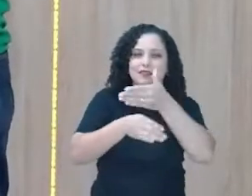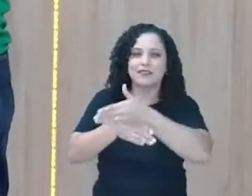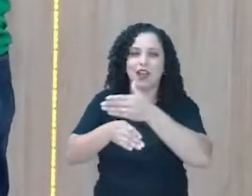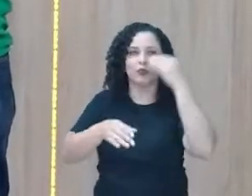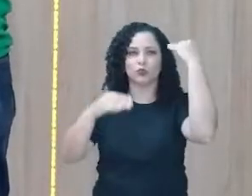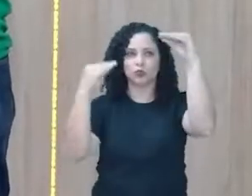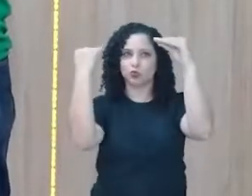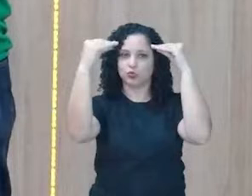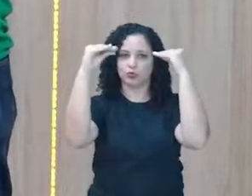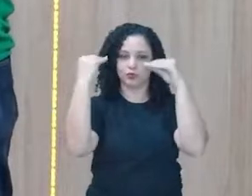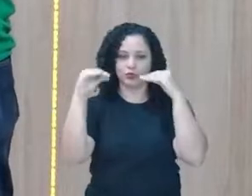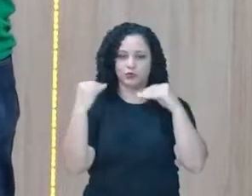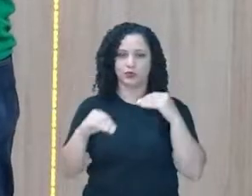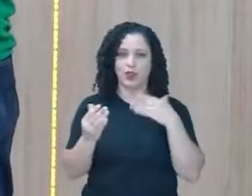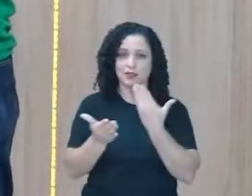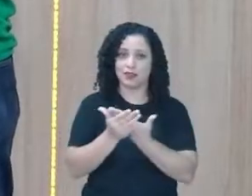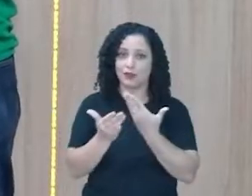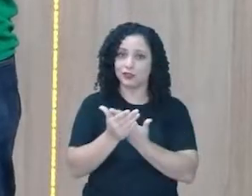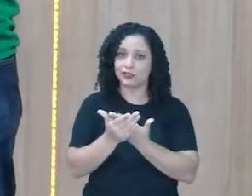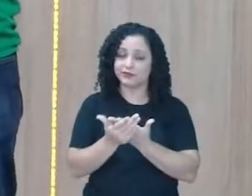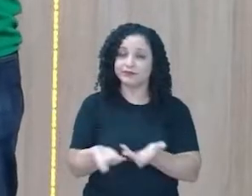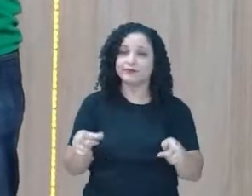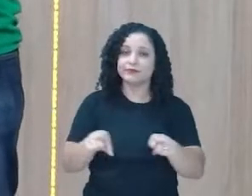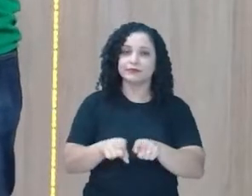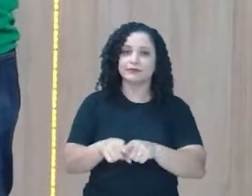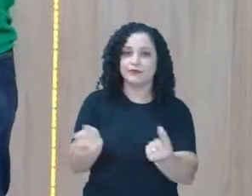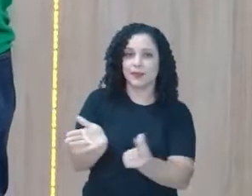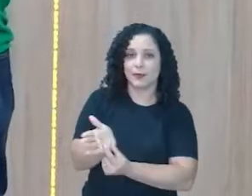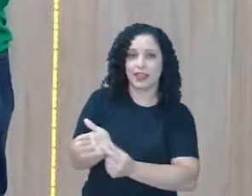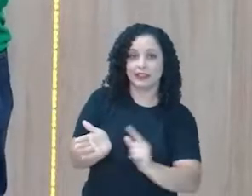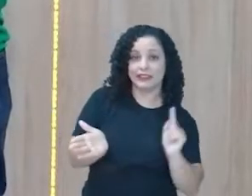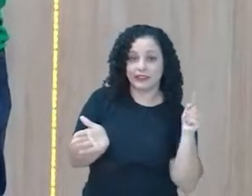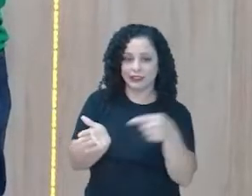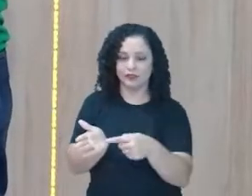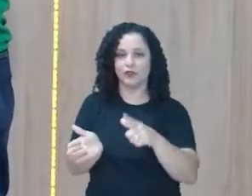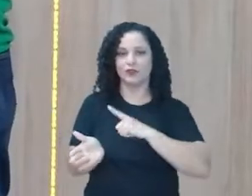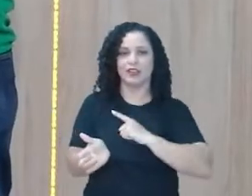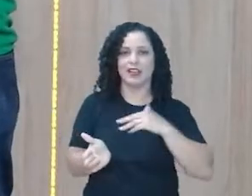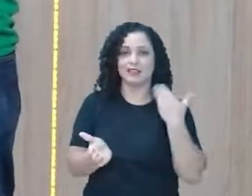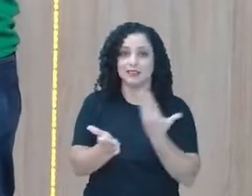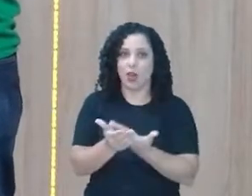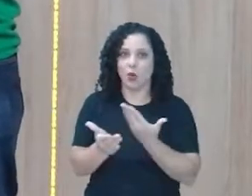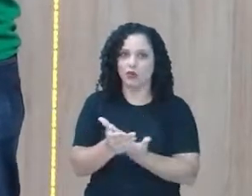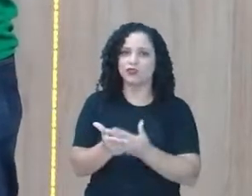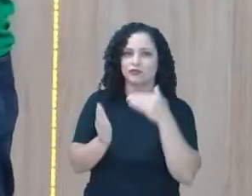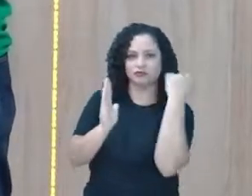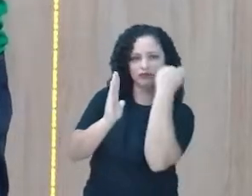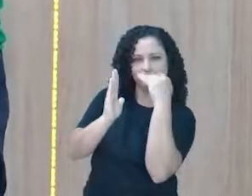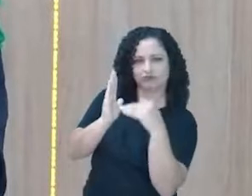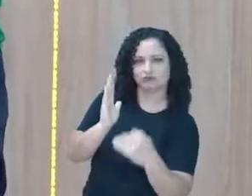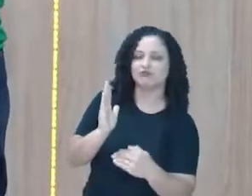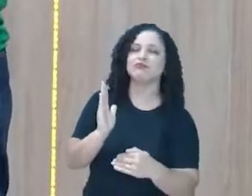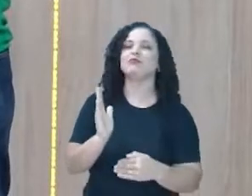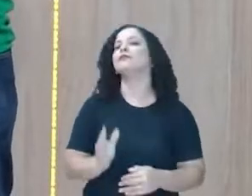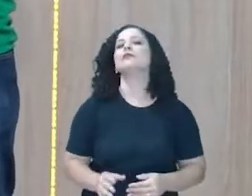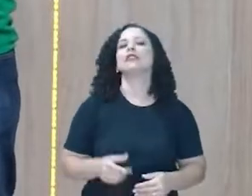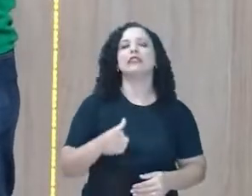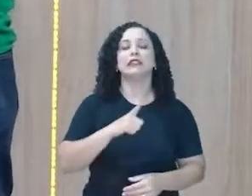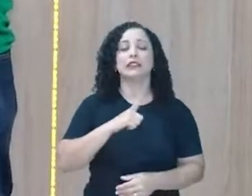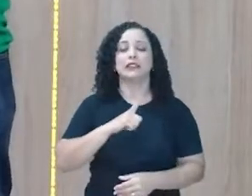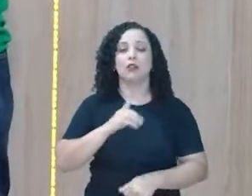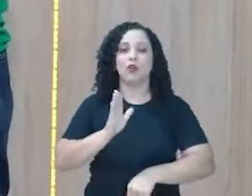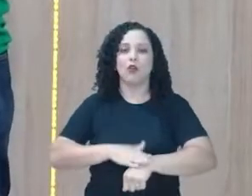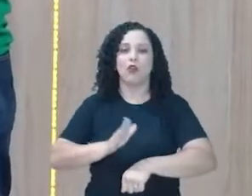as aulas, tá? E também no aplicativo a gente tem a reprise dessas aulas às 14 horas. Então, quem